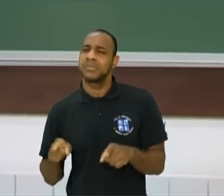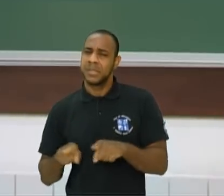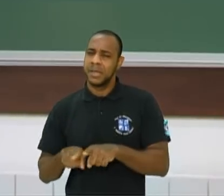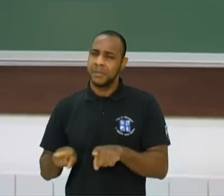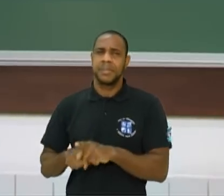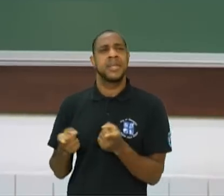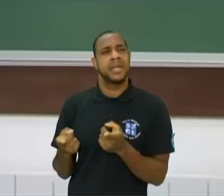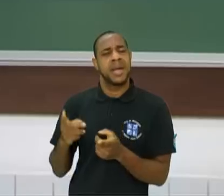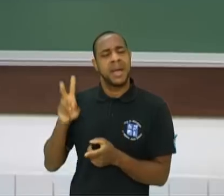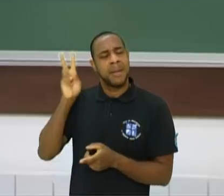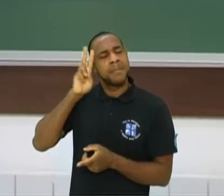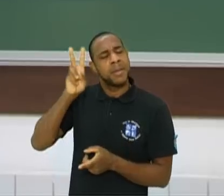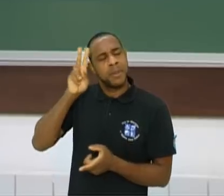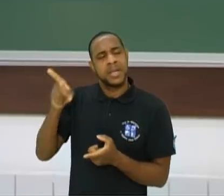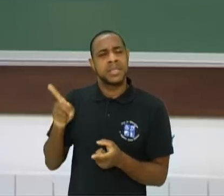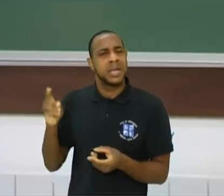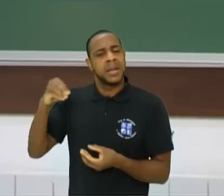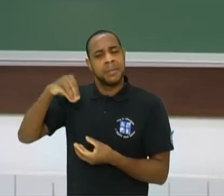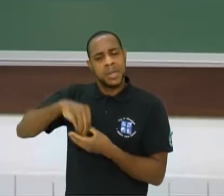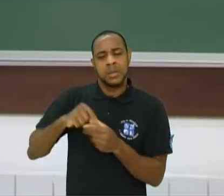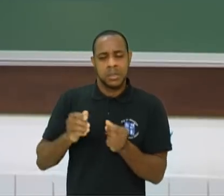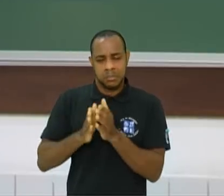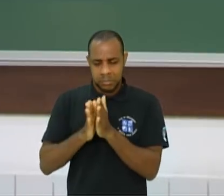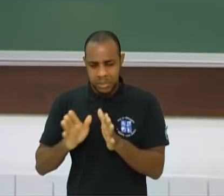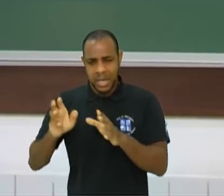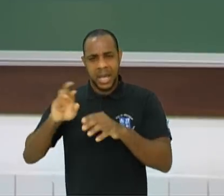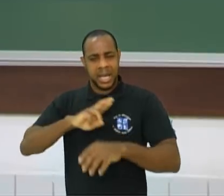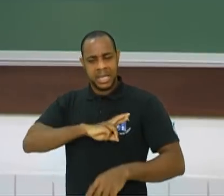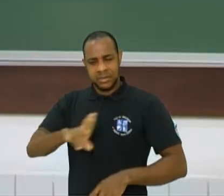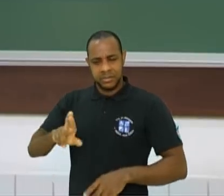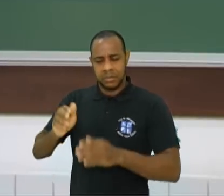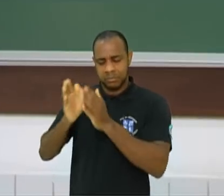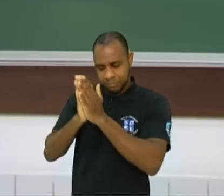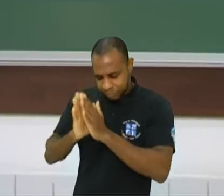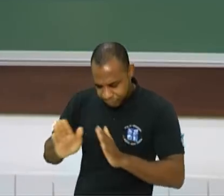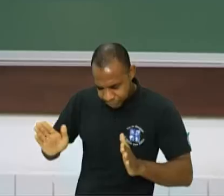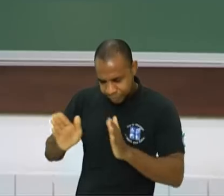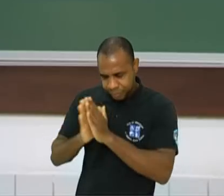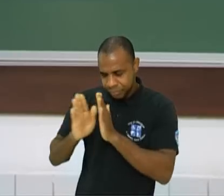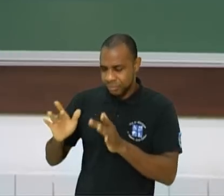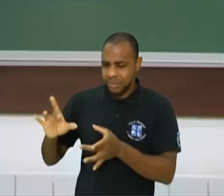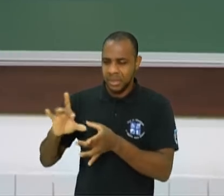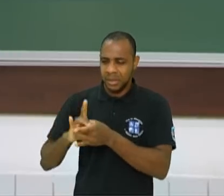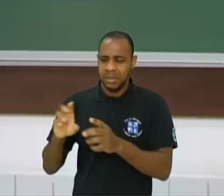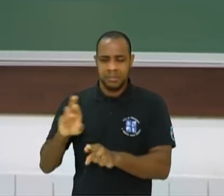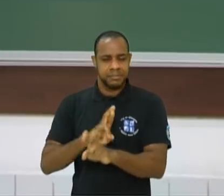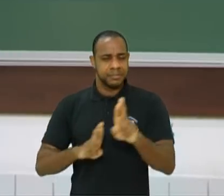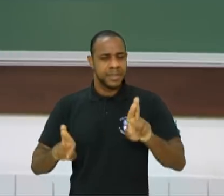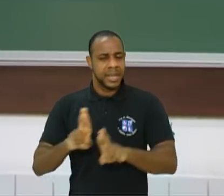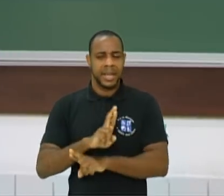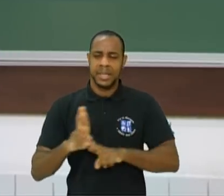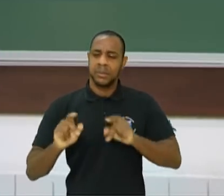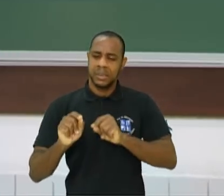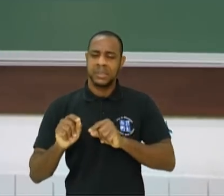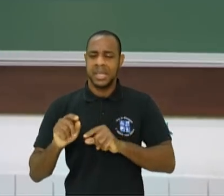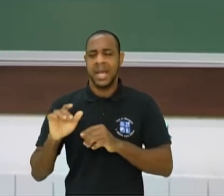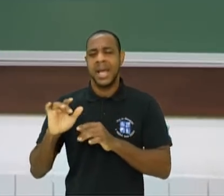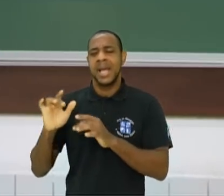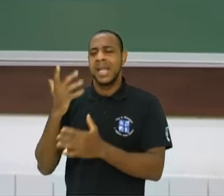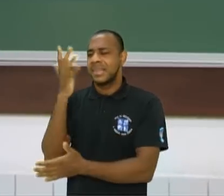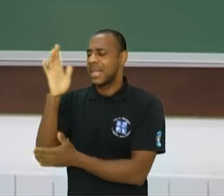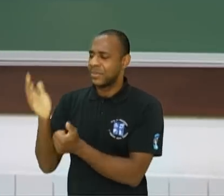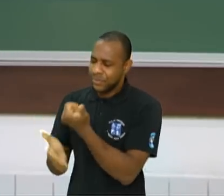mas também voltada à religião, né? Aos cultos, a relação com a natureza, a força da natureza, né? Da